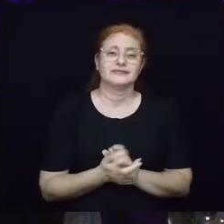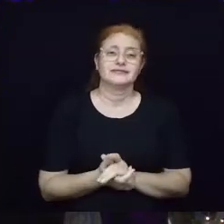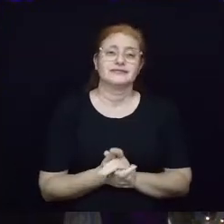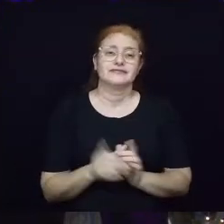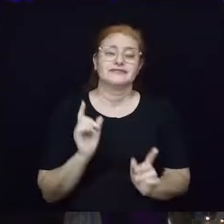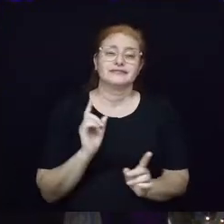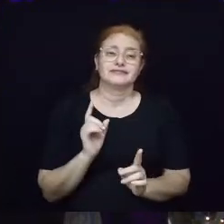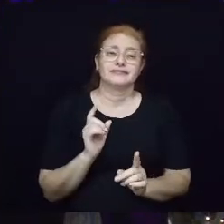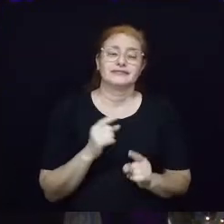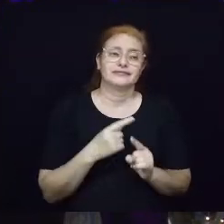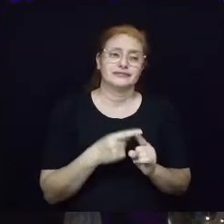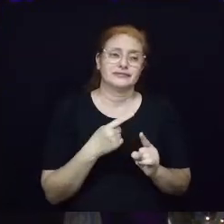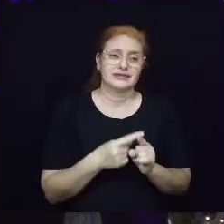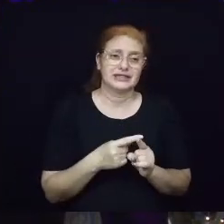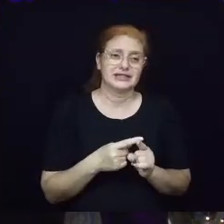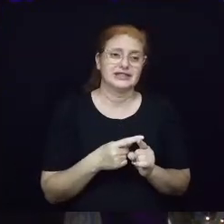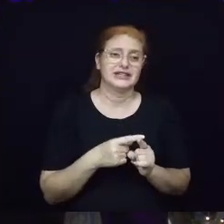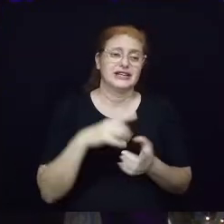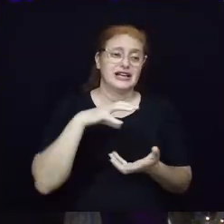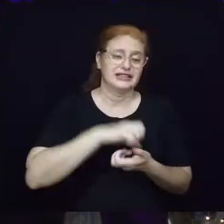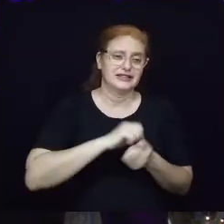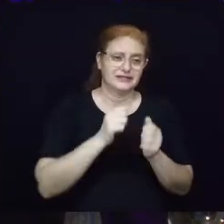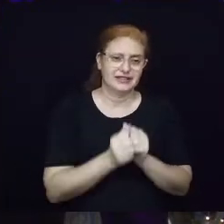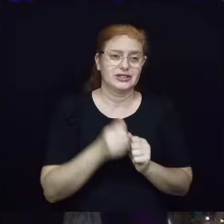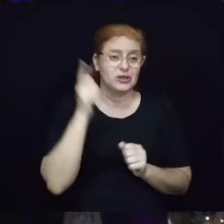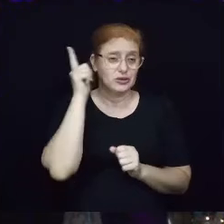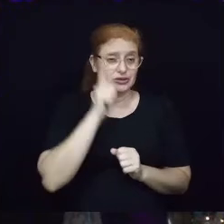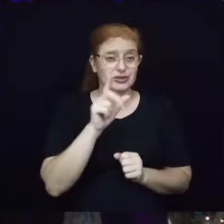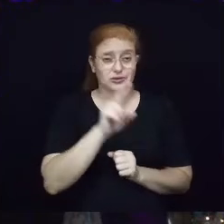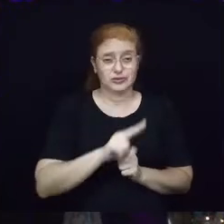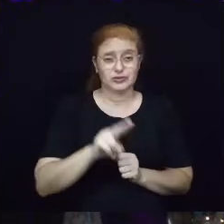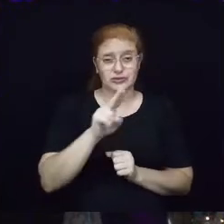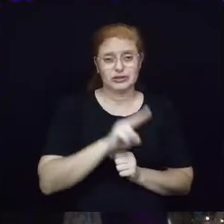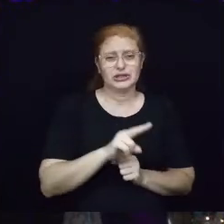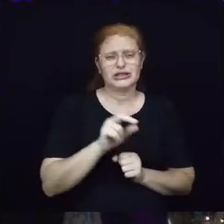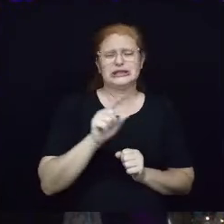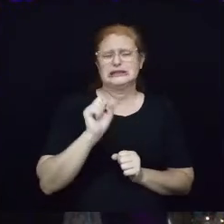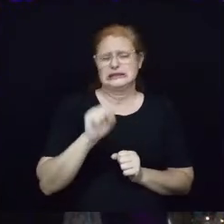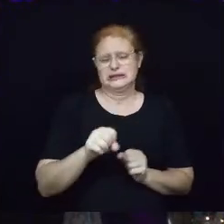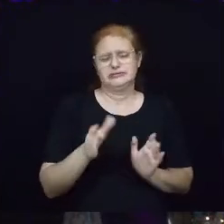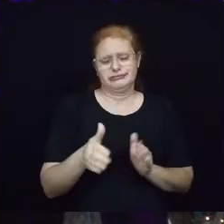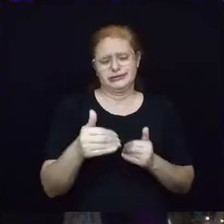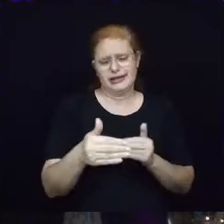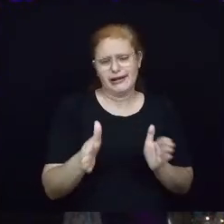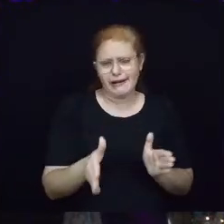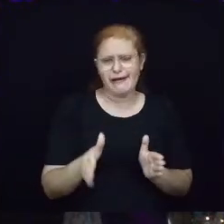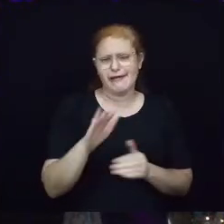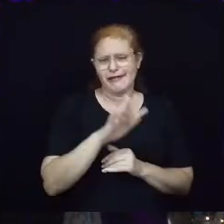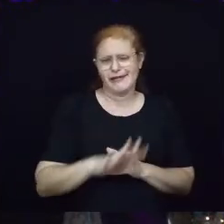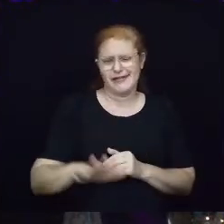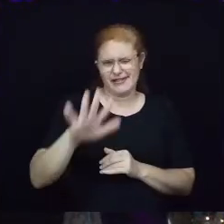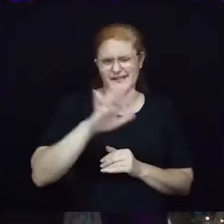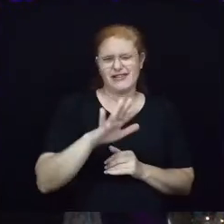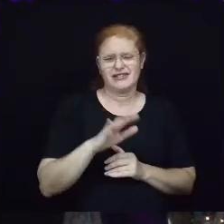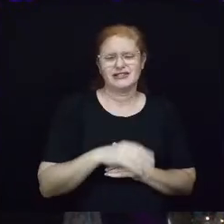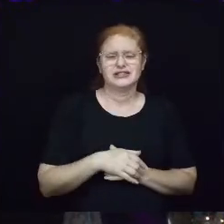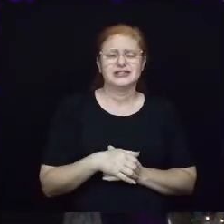Com o objetivo, Porque assim, eram artefatos funcionais? eram utensílios, tipo caixas, geralmente caixas, né?